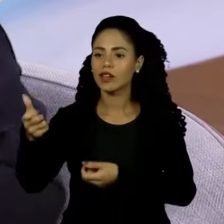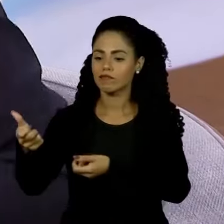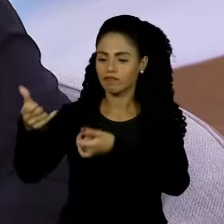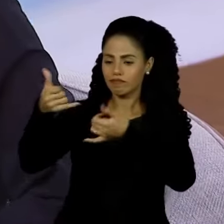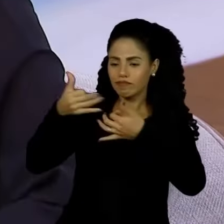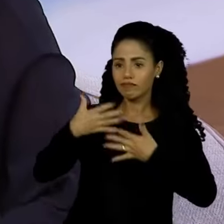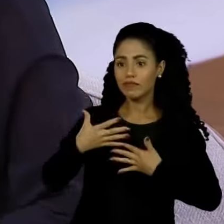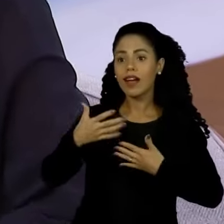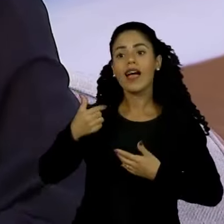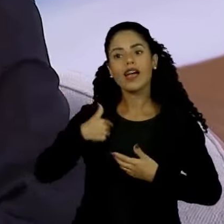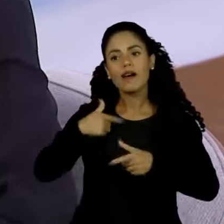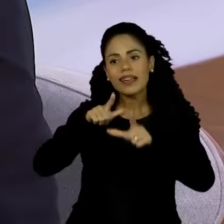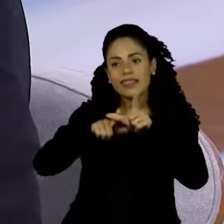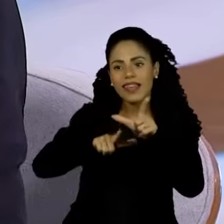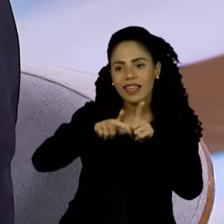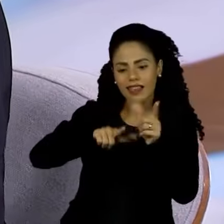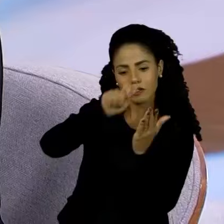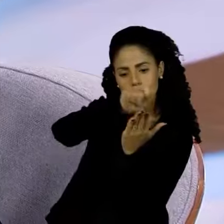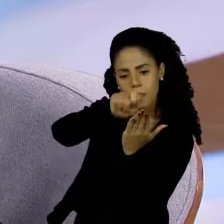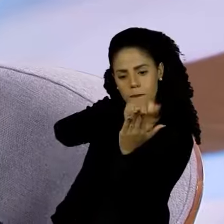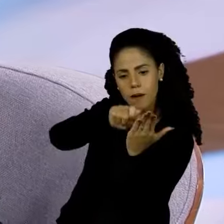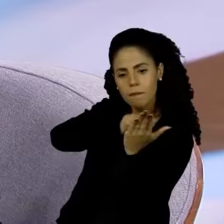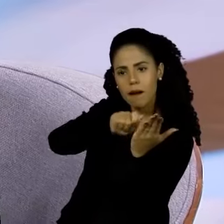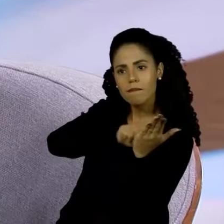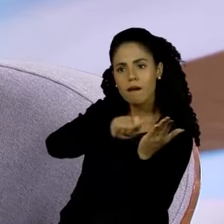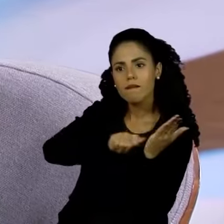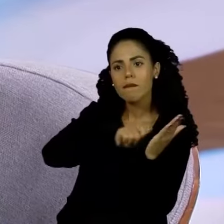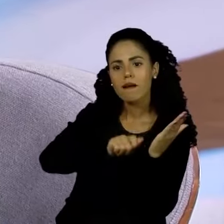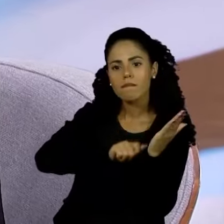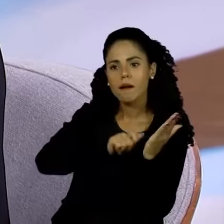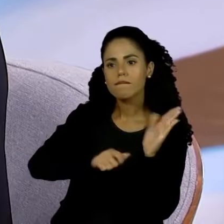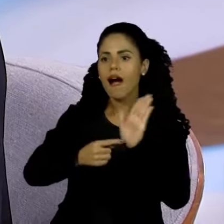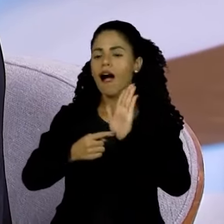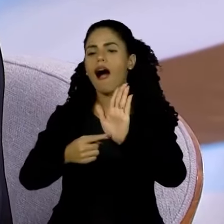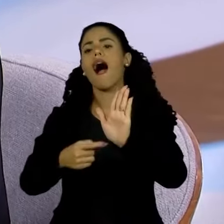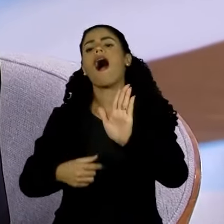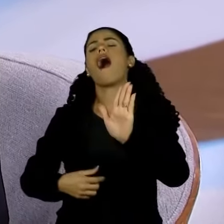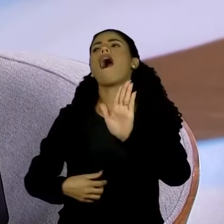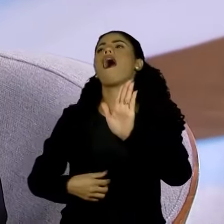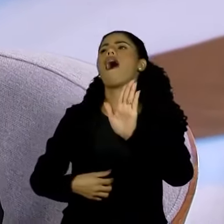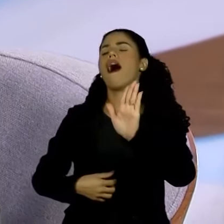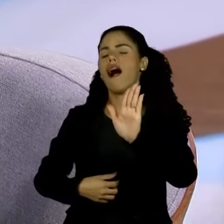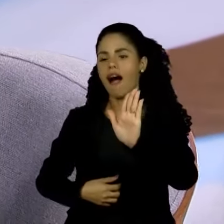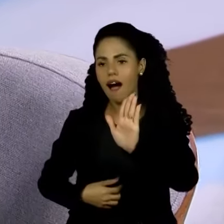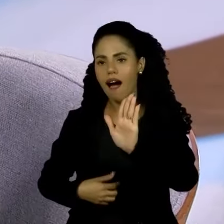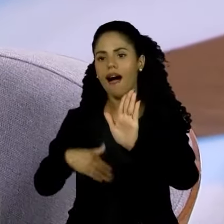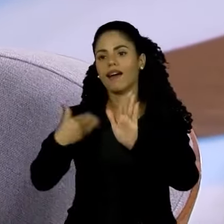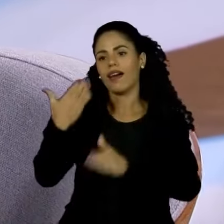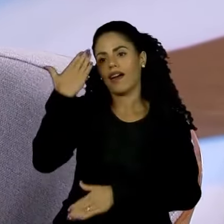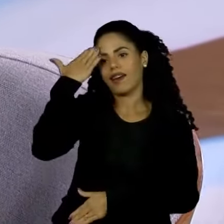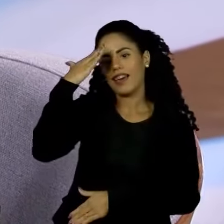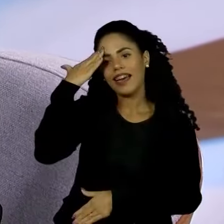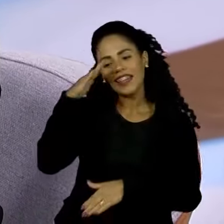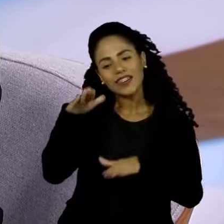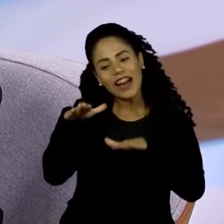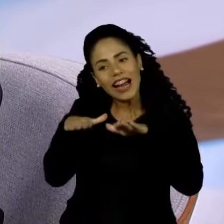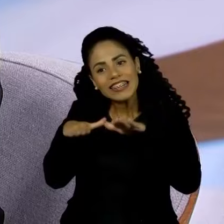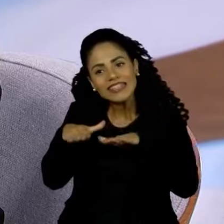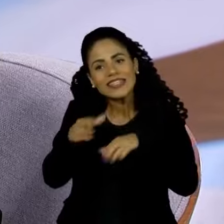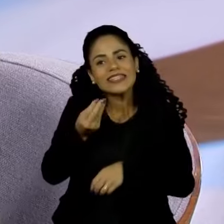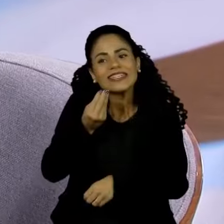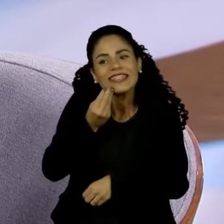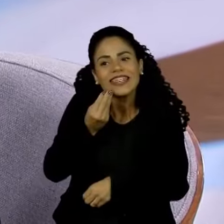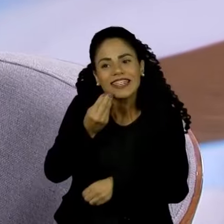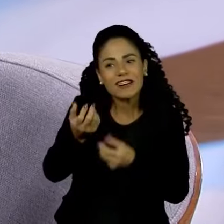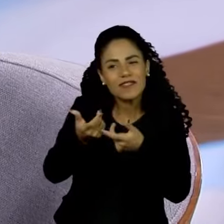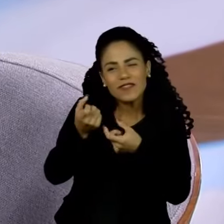as letras e me deu. Foi daí que eu resolvi, de vez em quando, compor